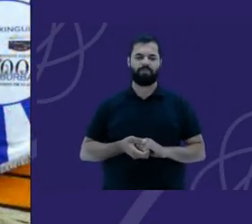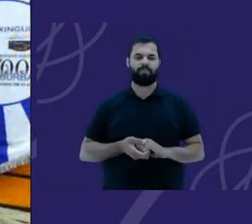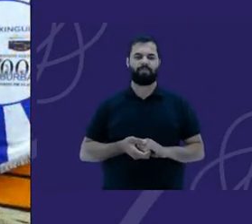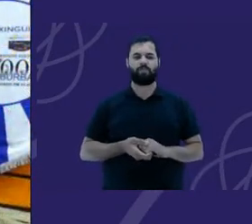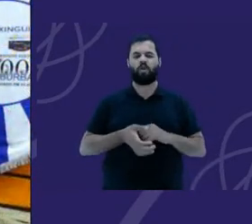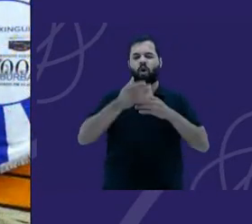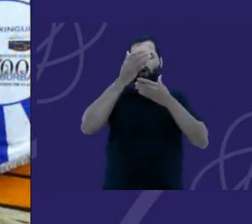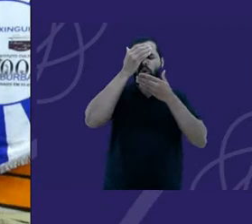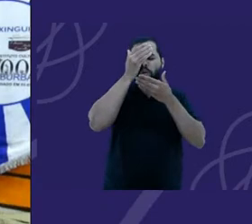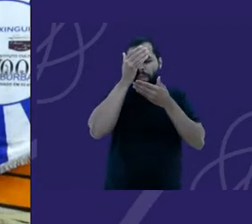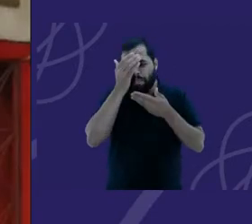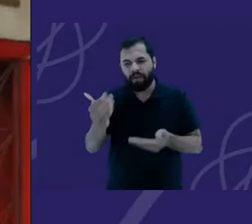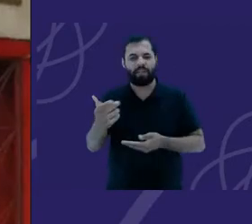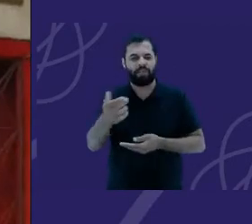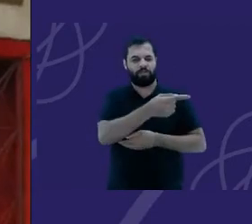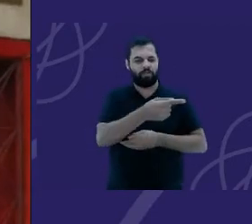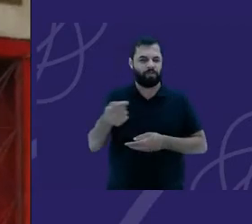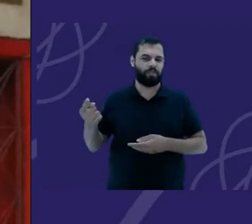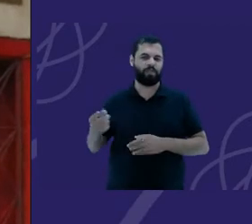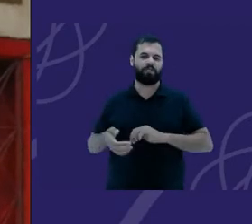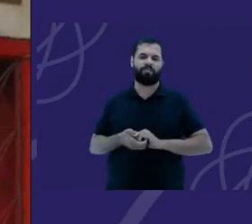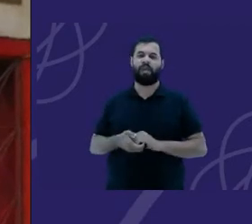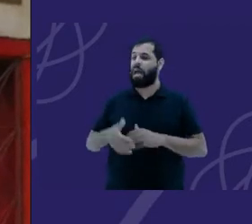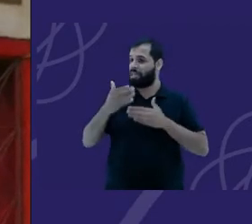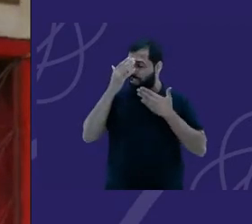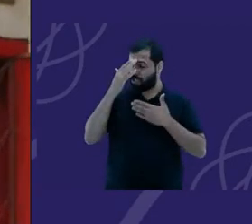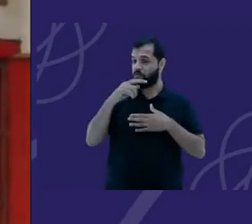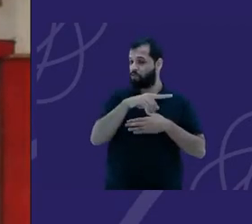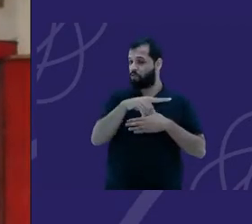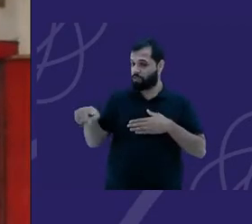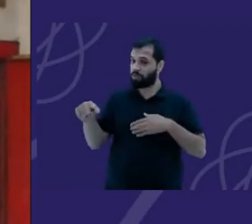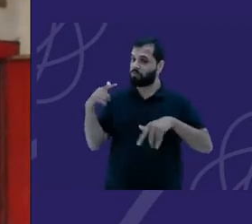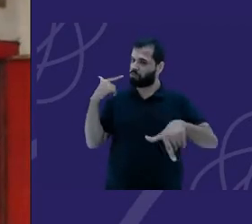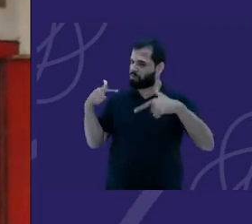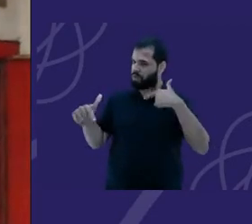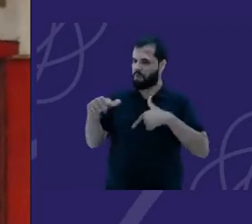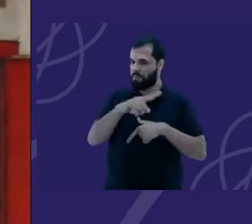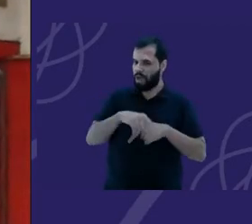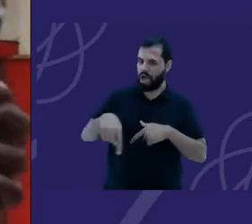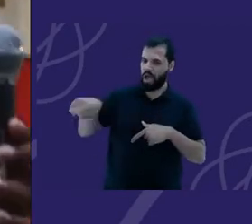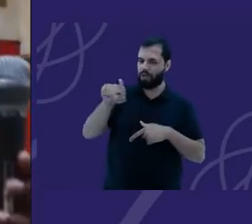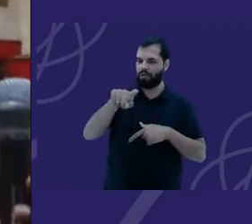Obrigado, gente. Agora tem uma surpresinha aí, ó, pra vocês.